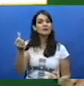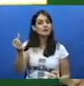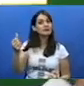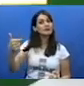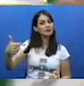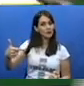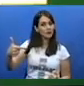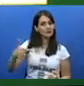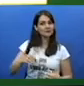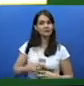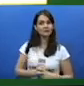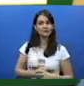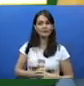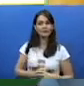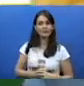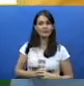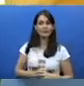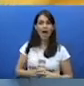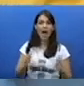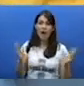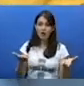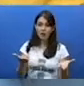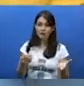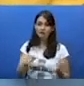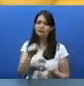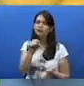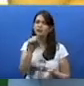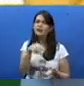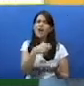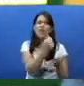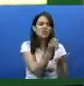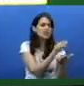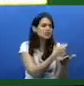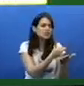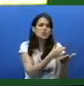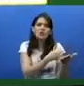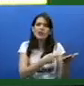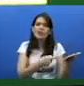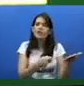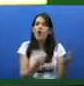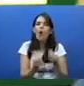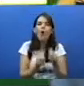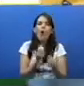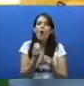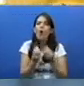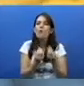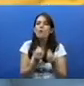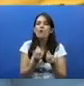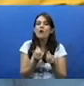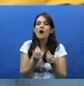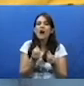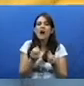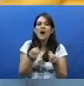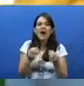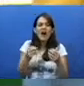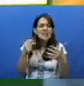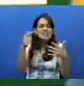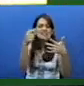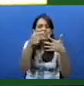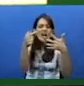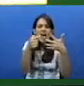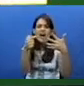62, tá? Descreva o cão dessa história. Descrever é como quando nós vamos